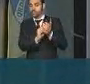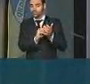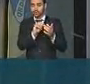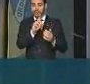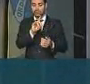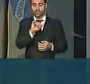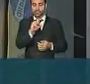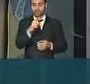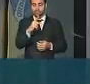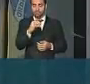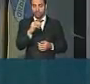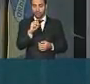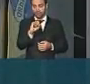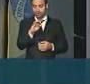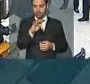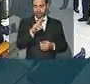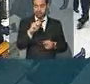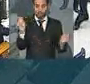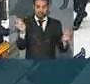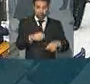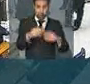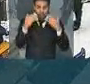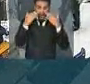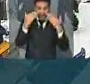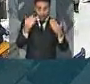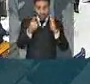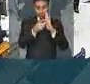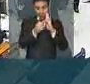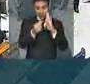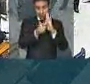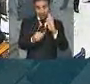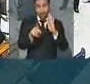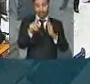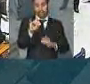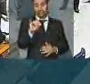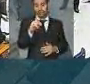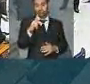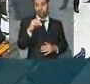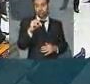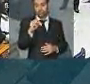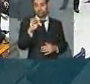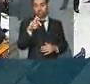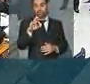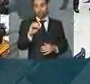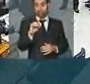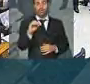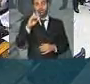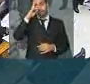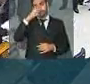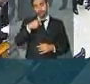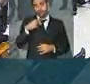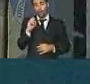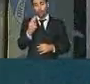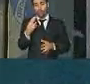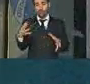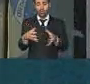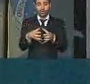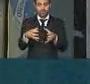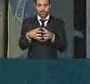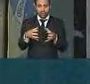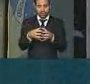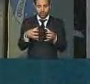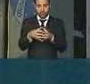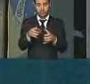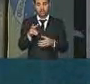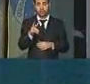dispositivo portanto poderá ser apresentado destaque de dispositivos individuais ou coletivos que